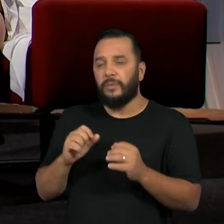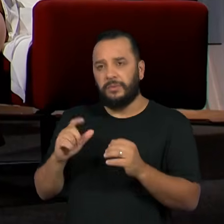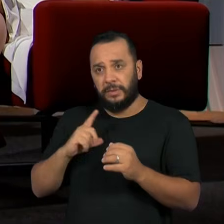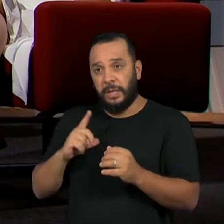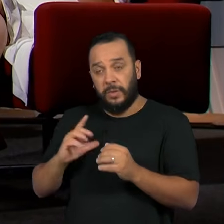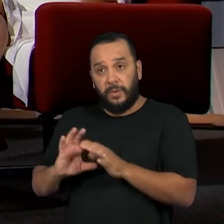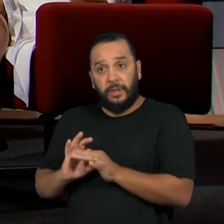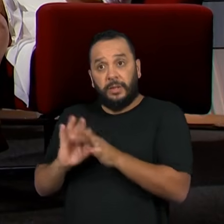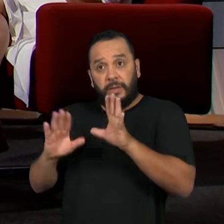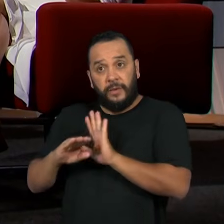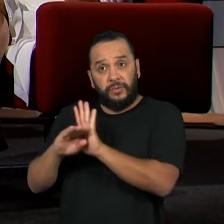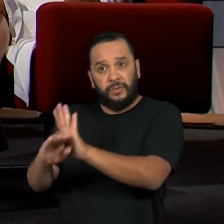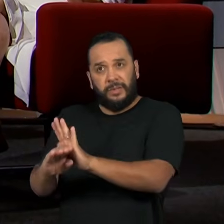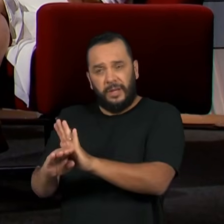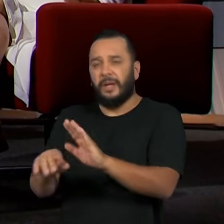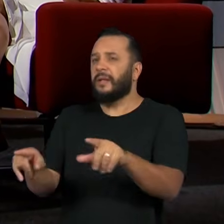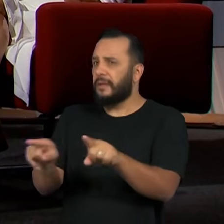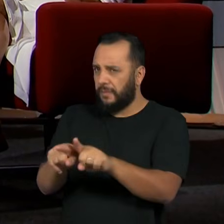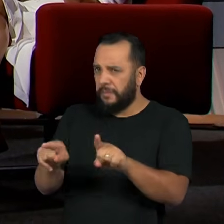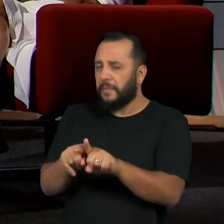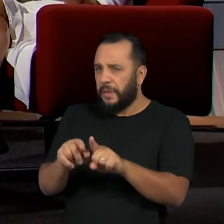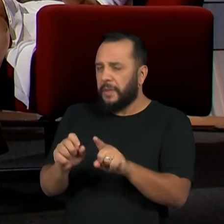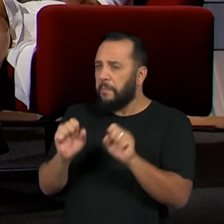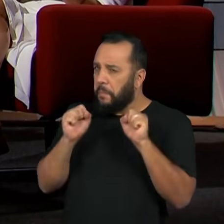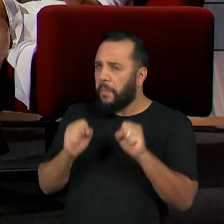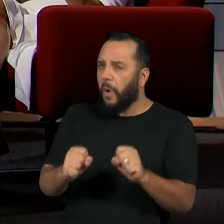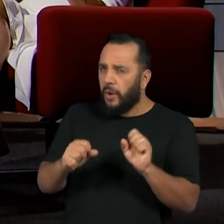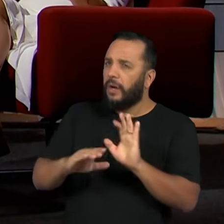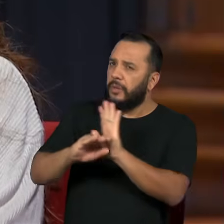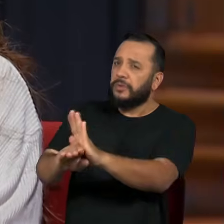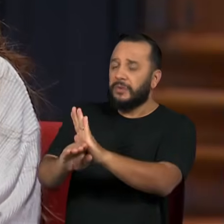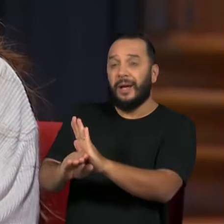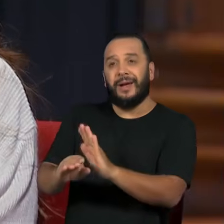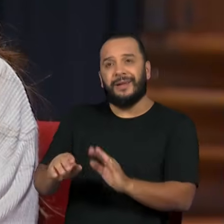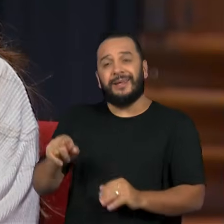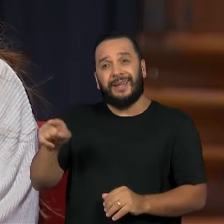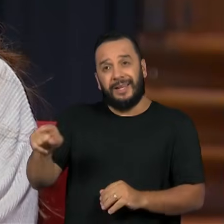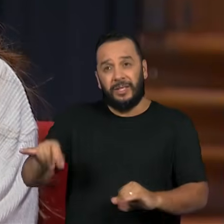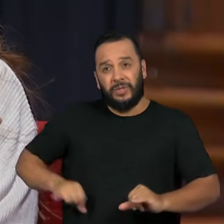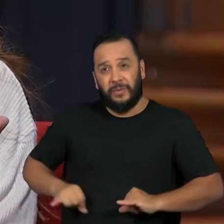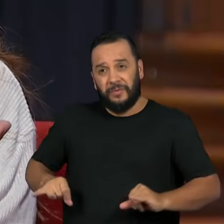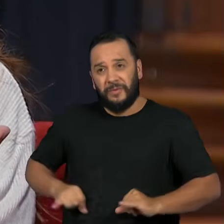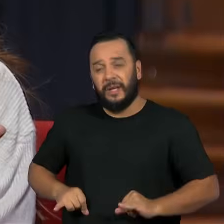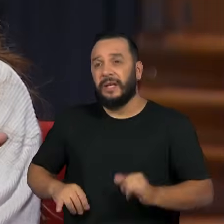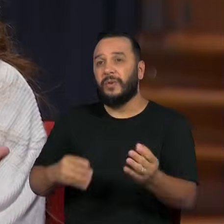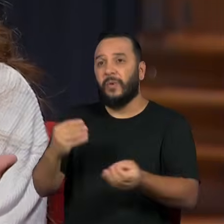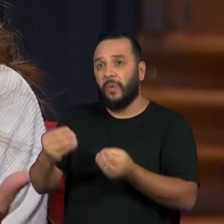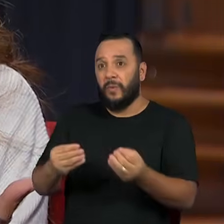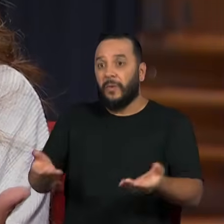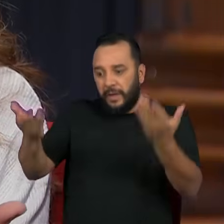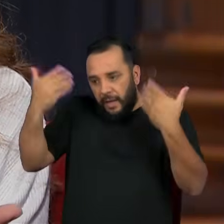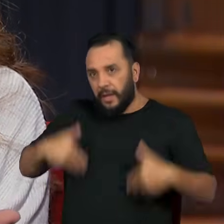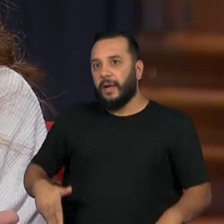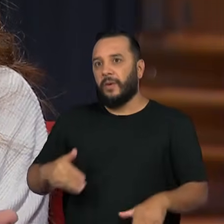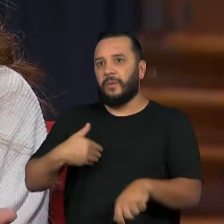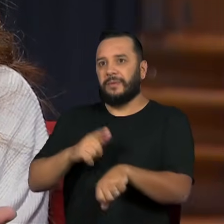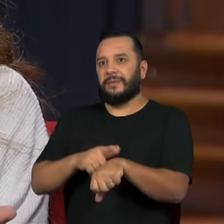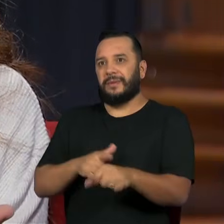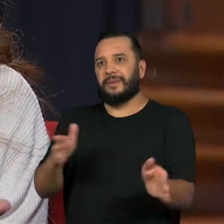para poder entrar em contato com quem está sofrendo dessa forma, oferecer você e o seu